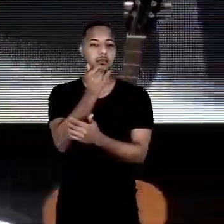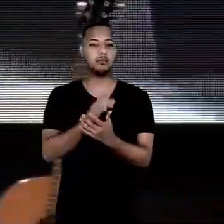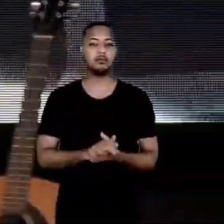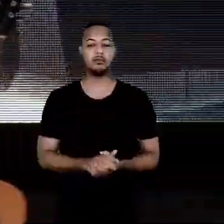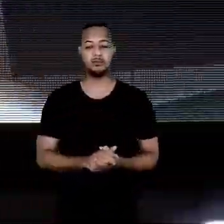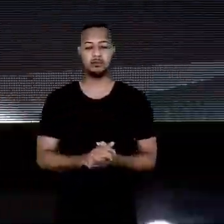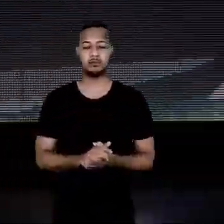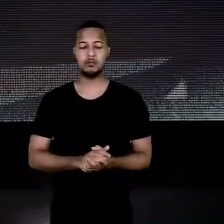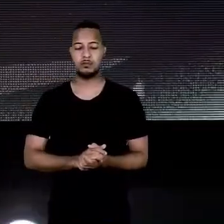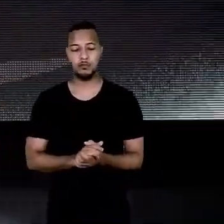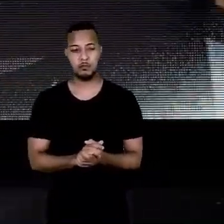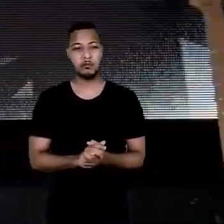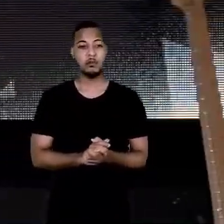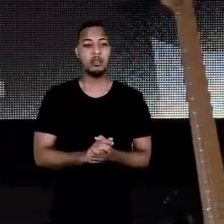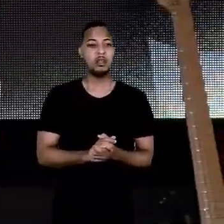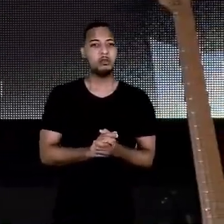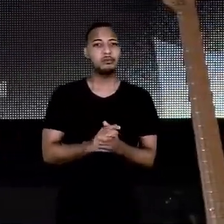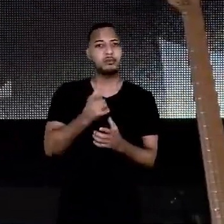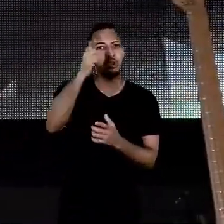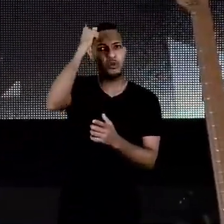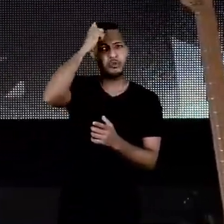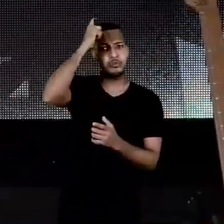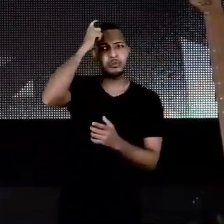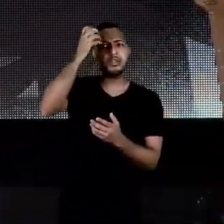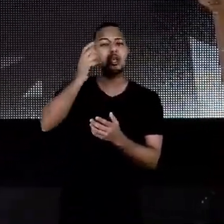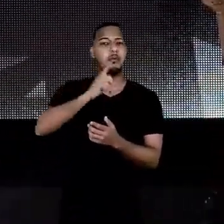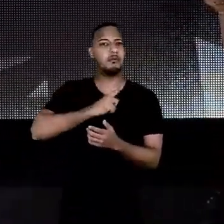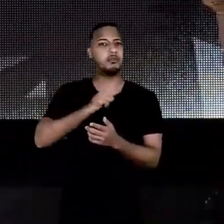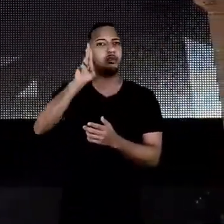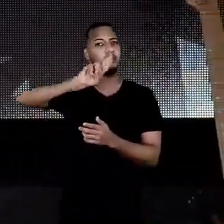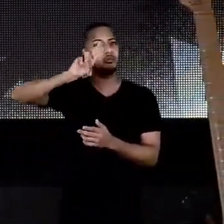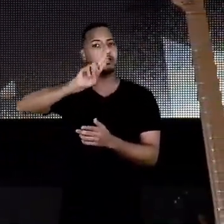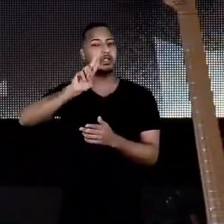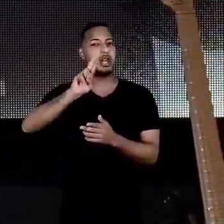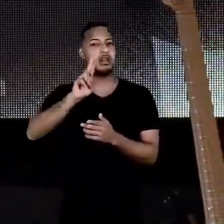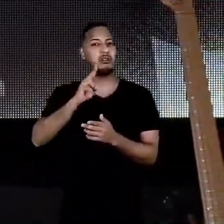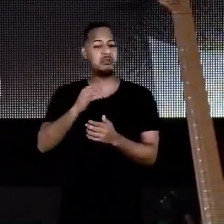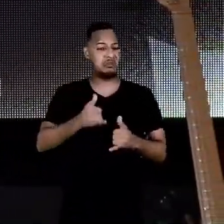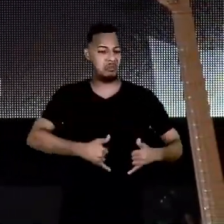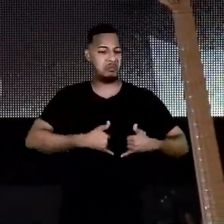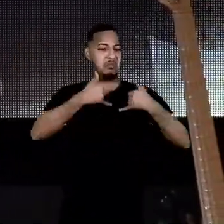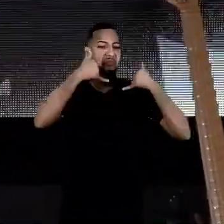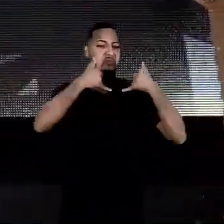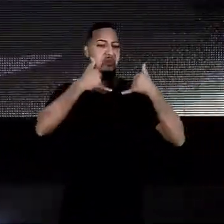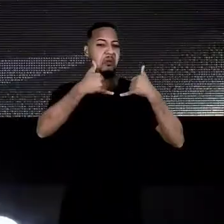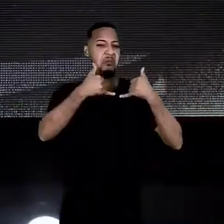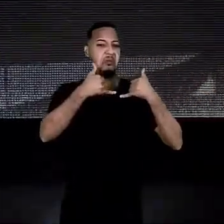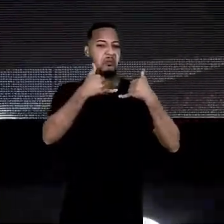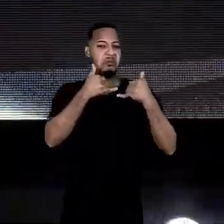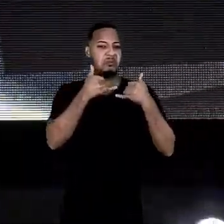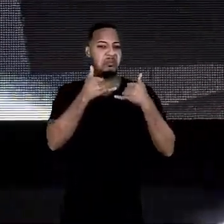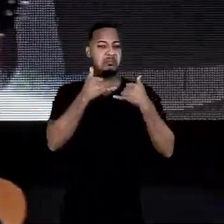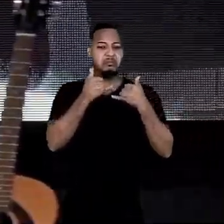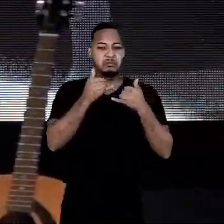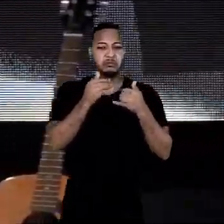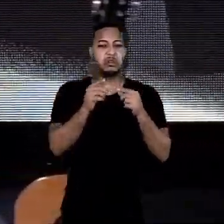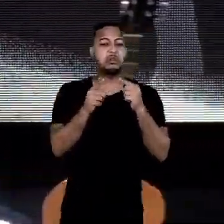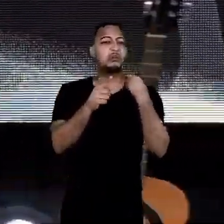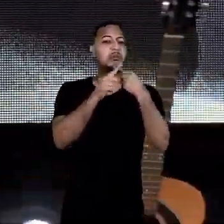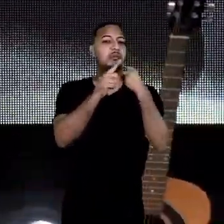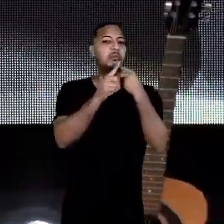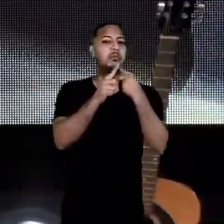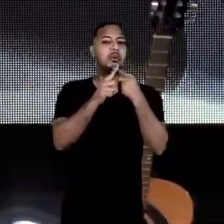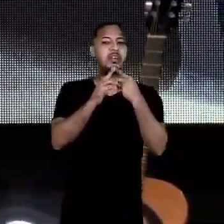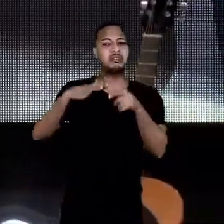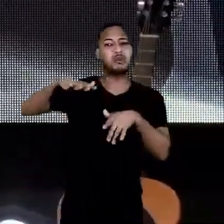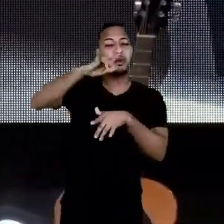aqui, pela falta do perdão. Egoísmo, orgulho, são áreas que você